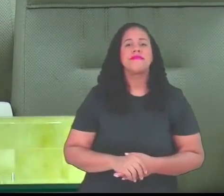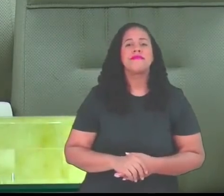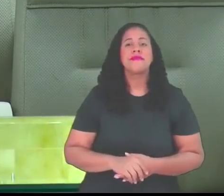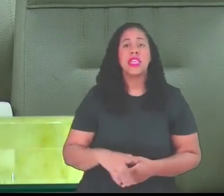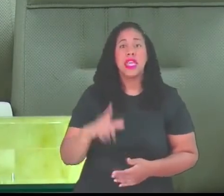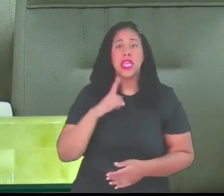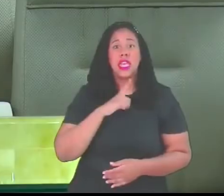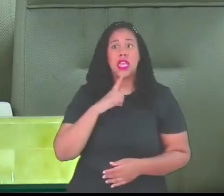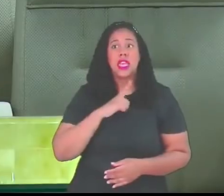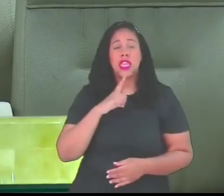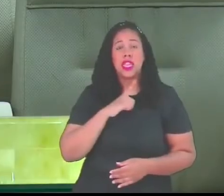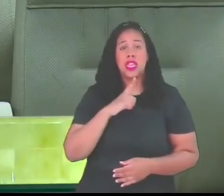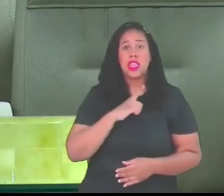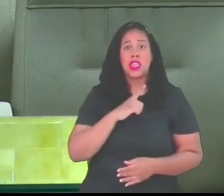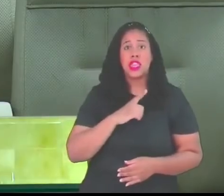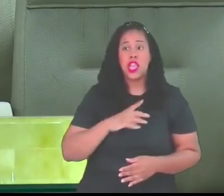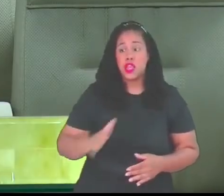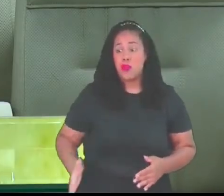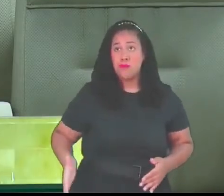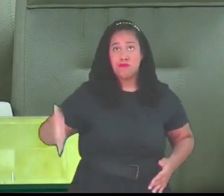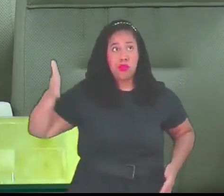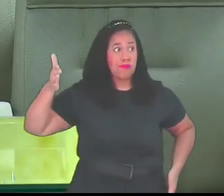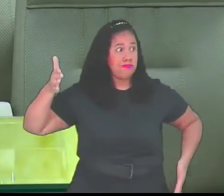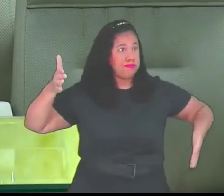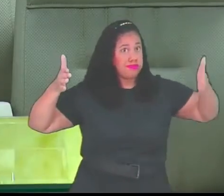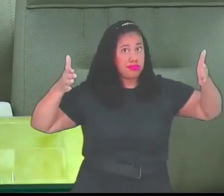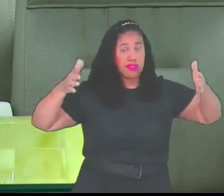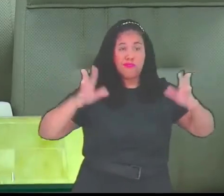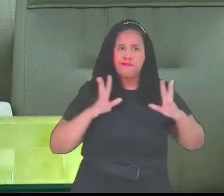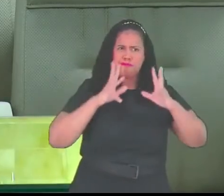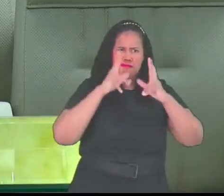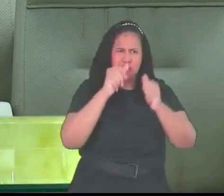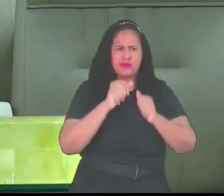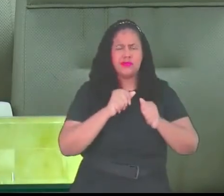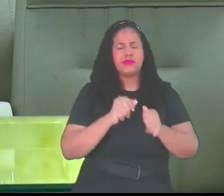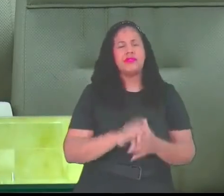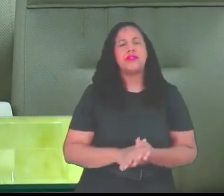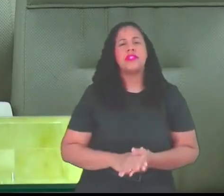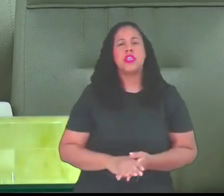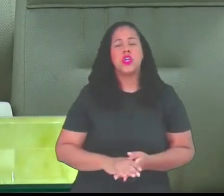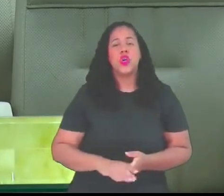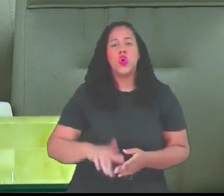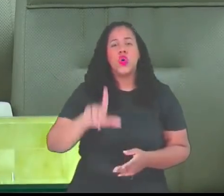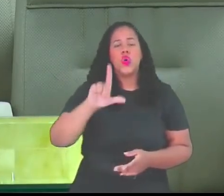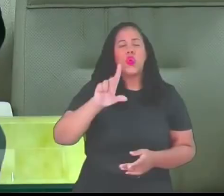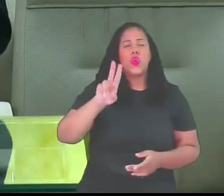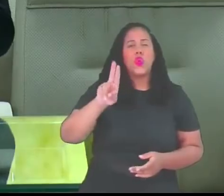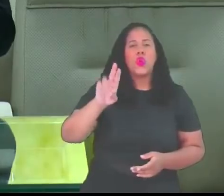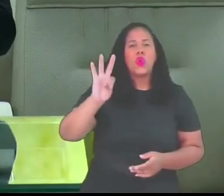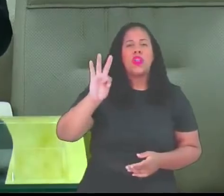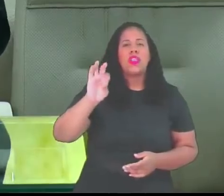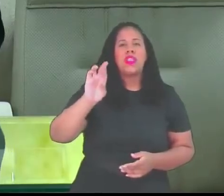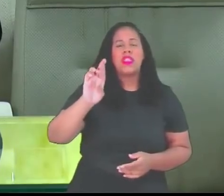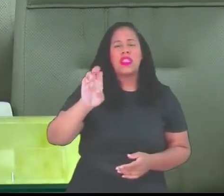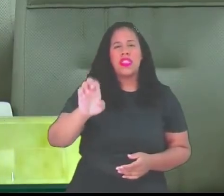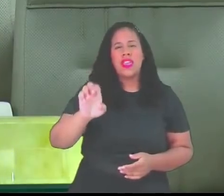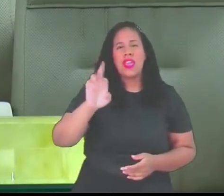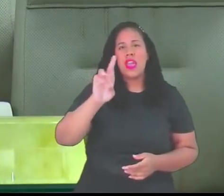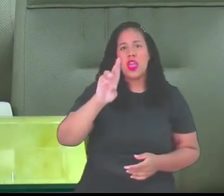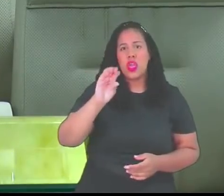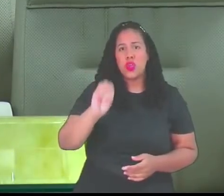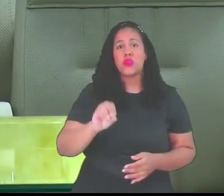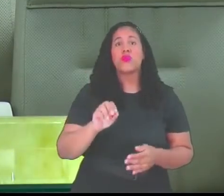Tem um castelo forte que Lutero usou o Salmo 46 em 1529 para compor